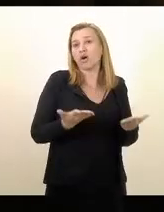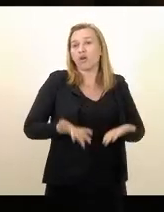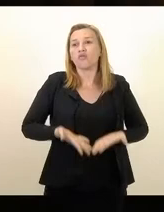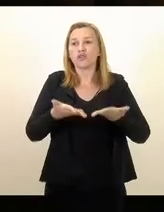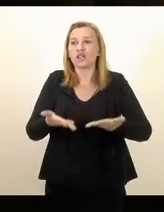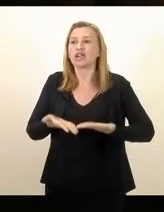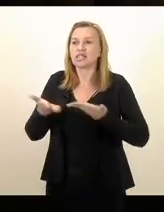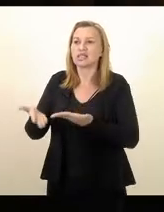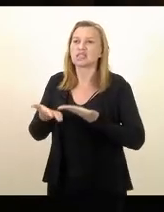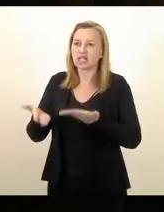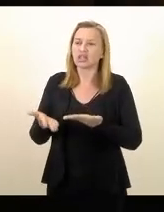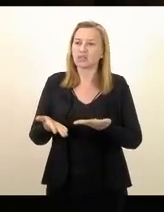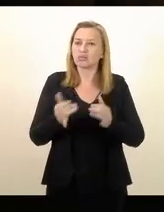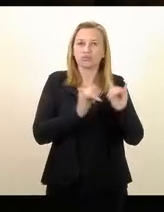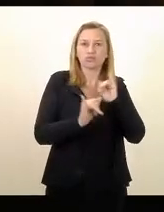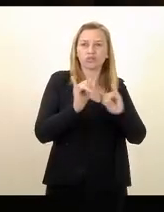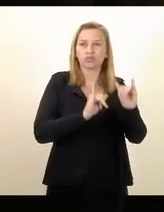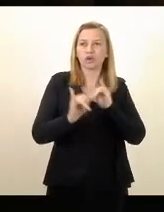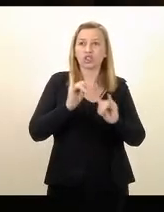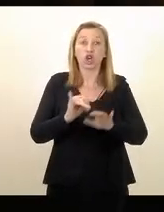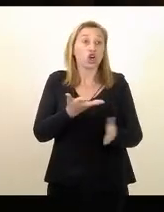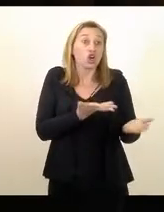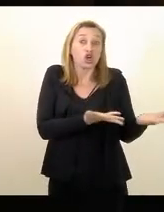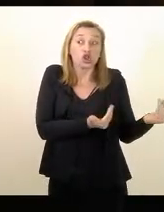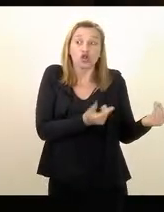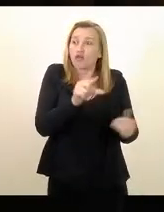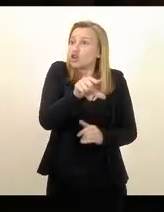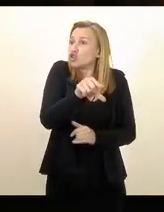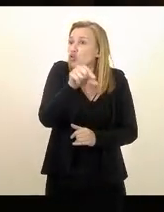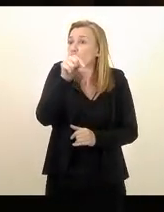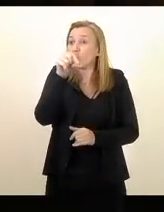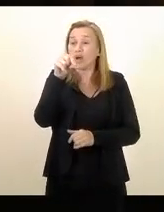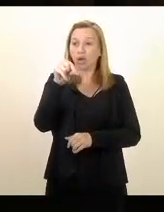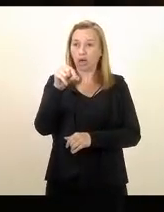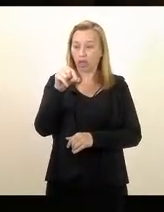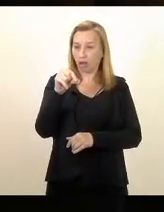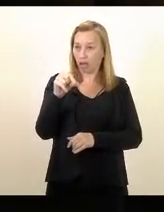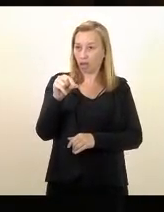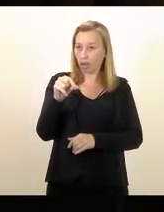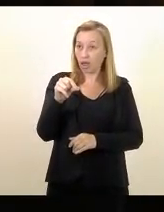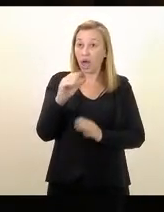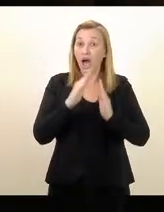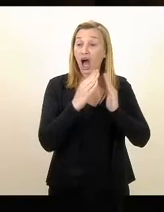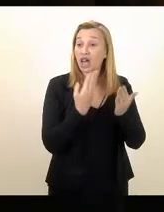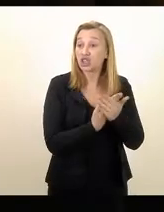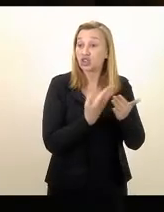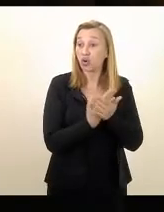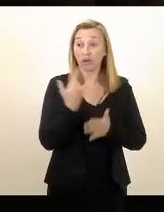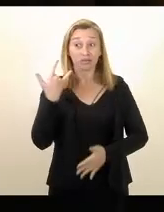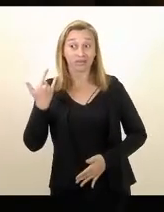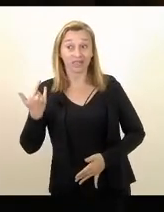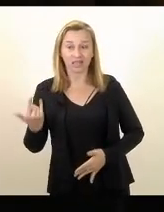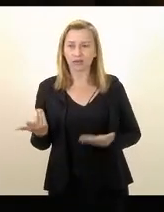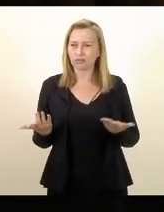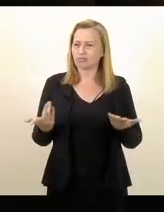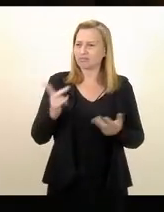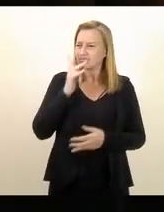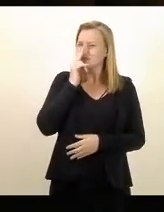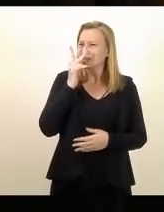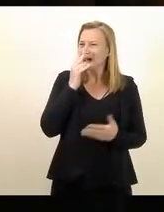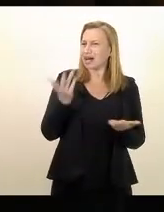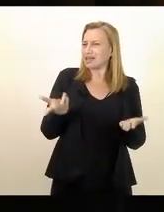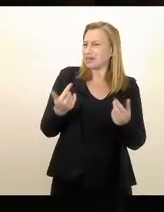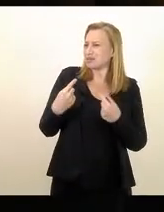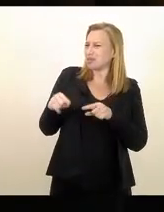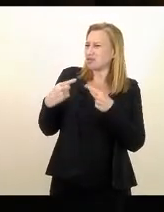percursos formativos que o jovem vai escolher que a escola aí vai ser atraente olha isso parece uma